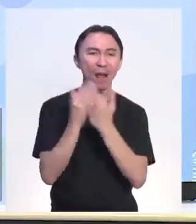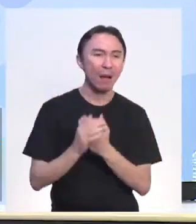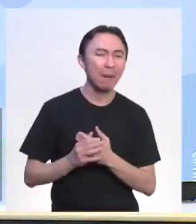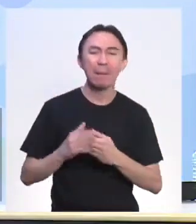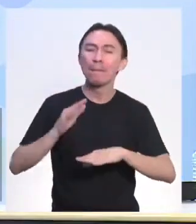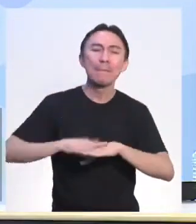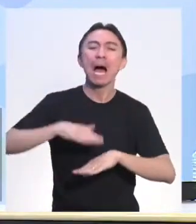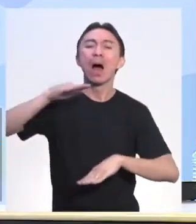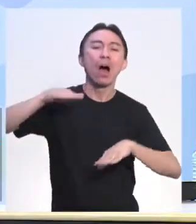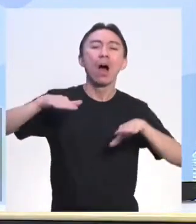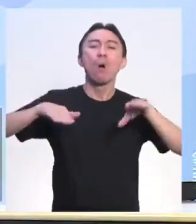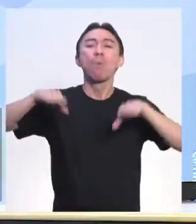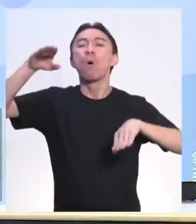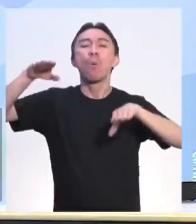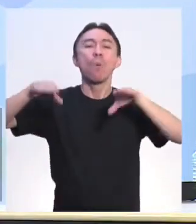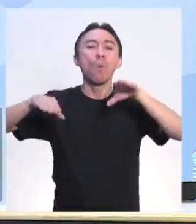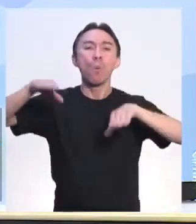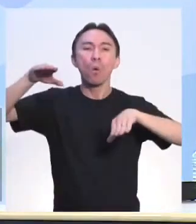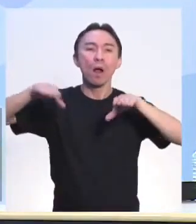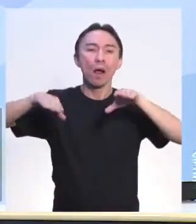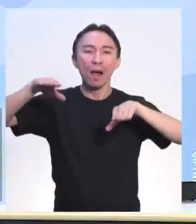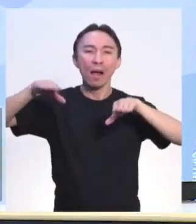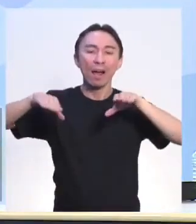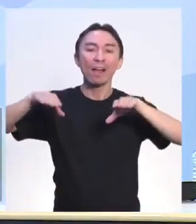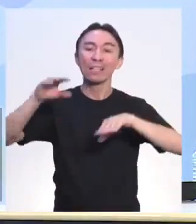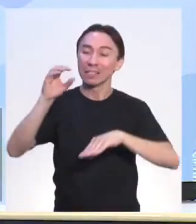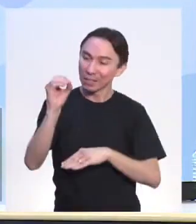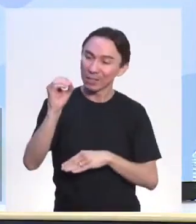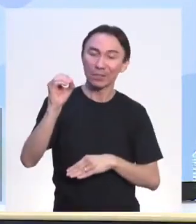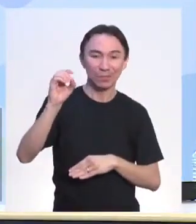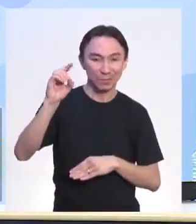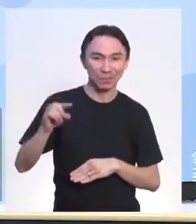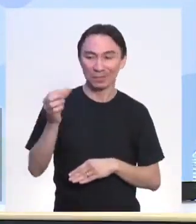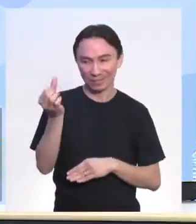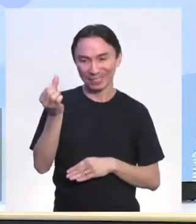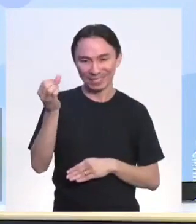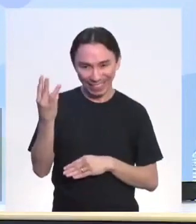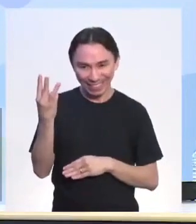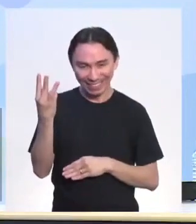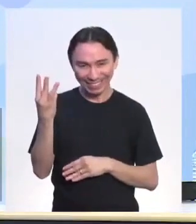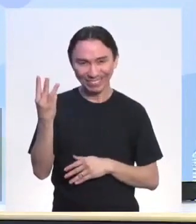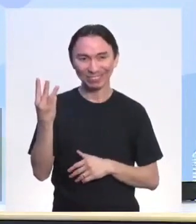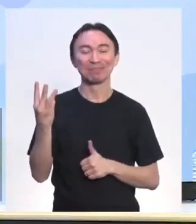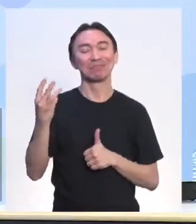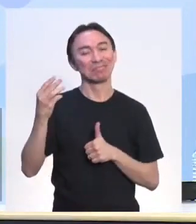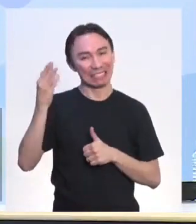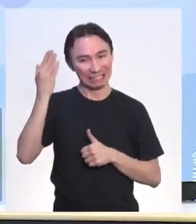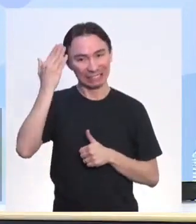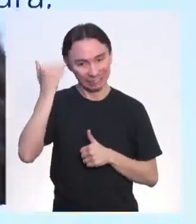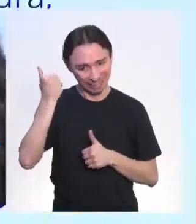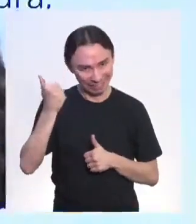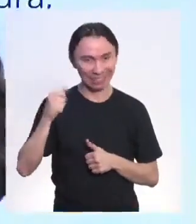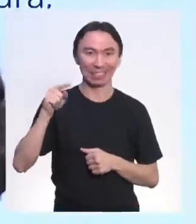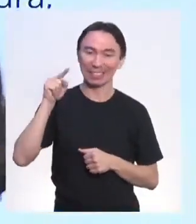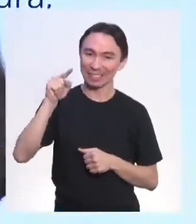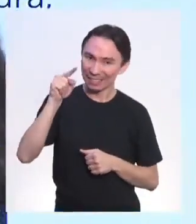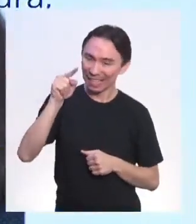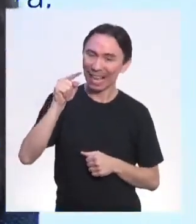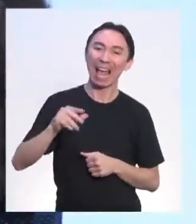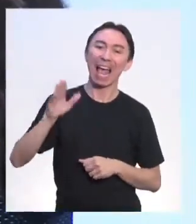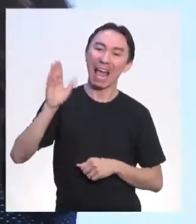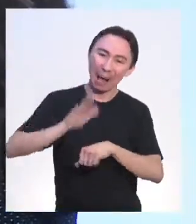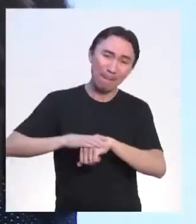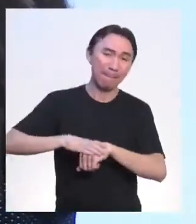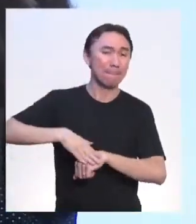maior de todos? É o 0,63? Perfeito. Então, eu sei que este daqui é o maior